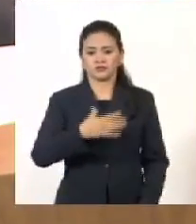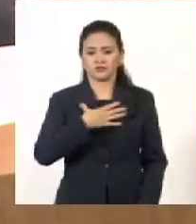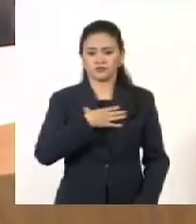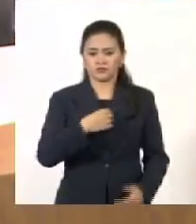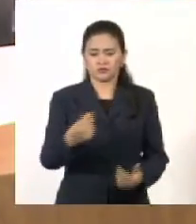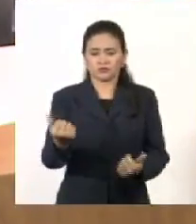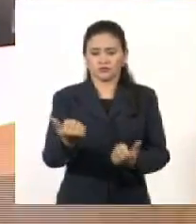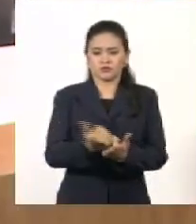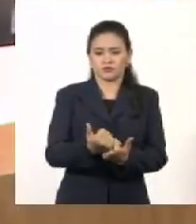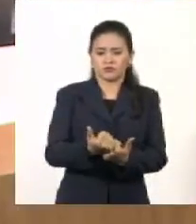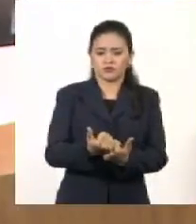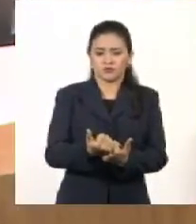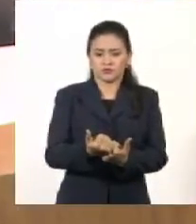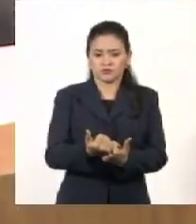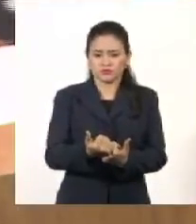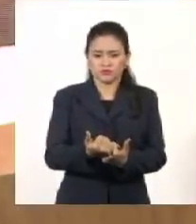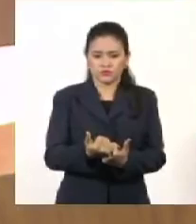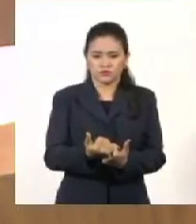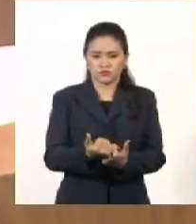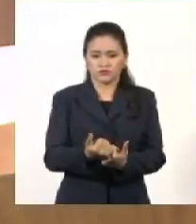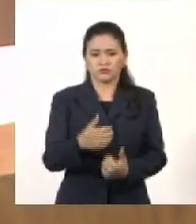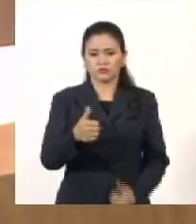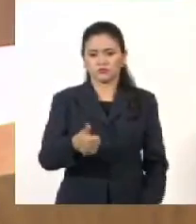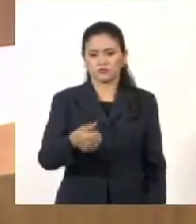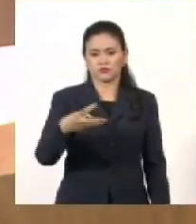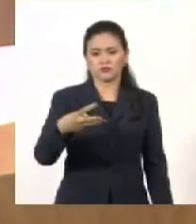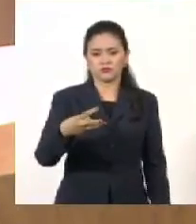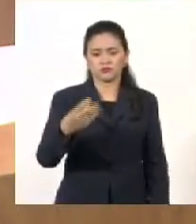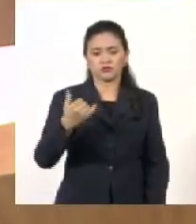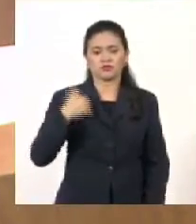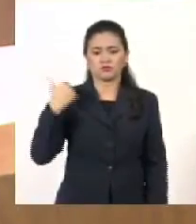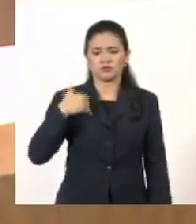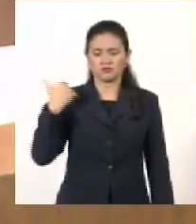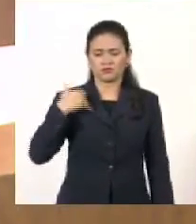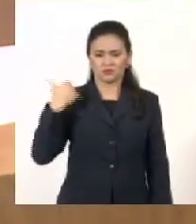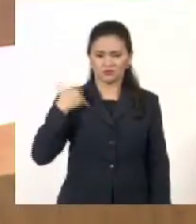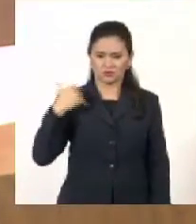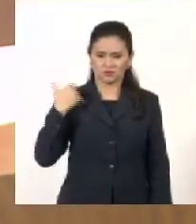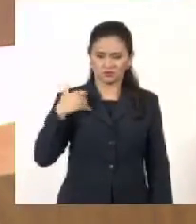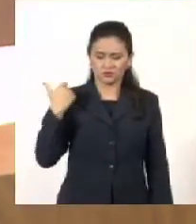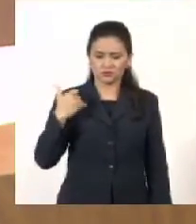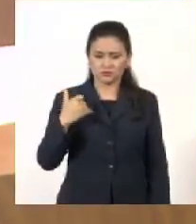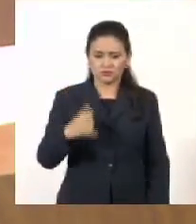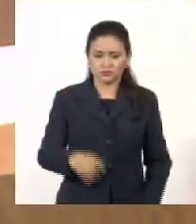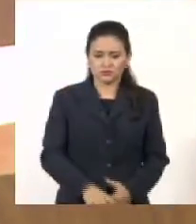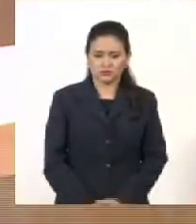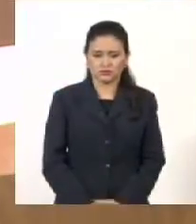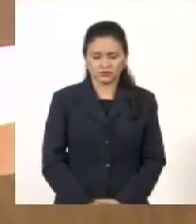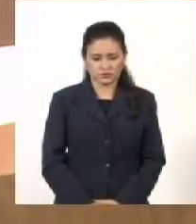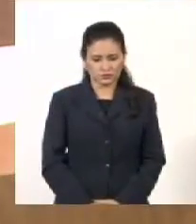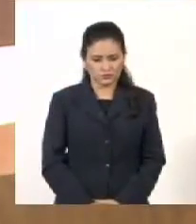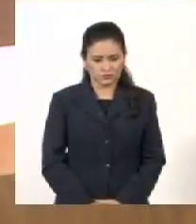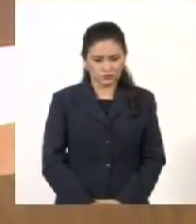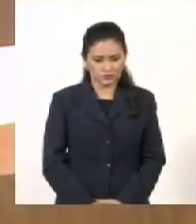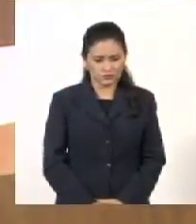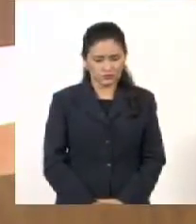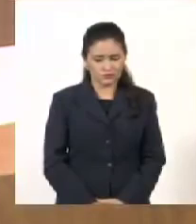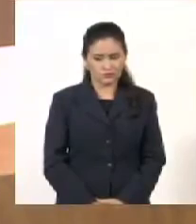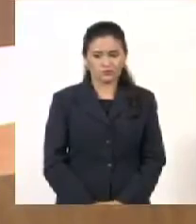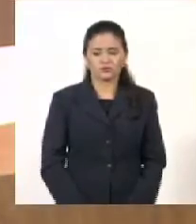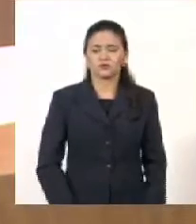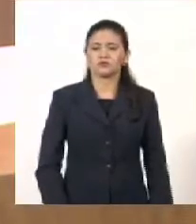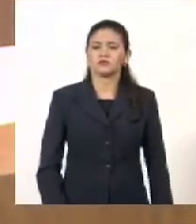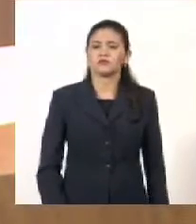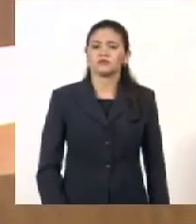estrupou a própria filhada de 13 anos, a filha de seu José Mindola, na cidade de Pedro